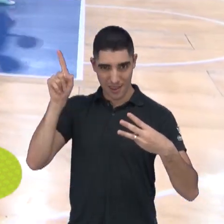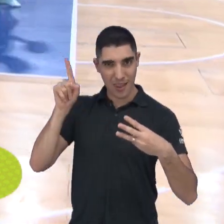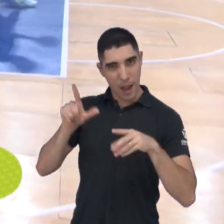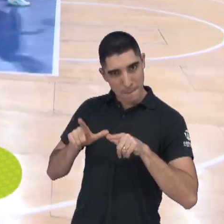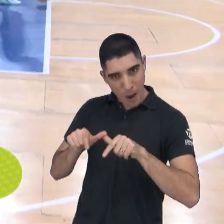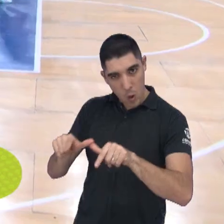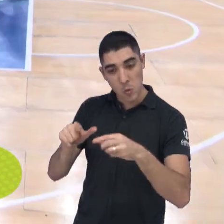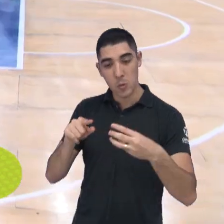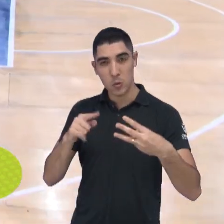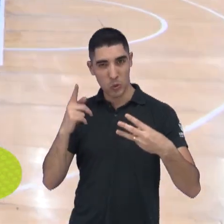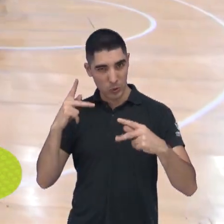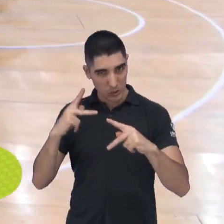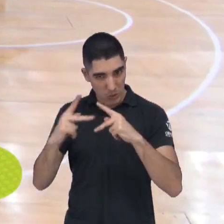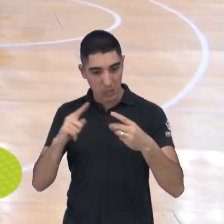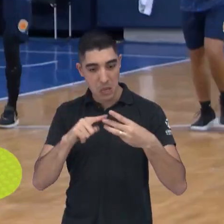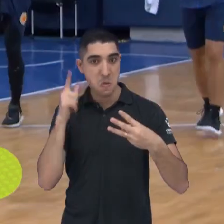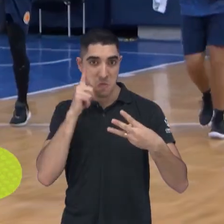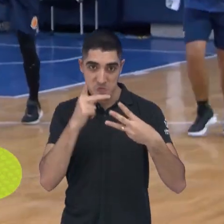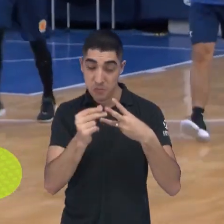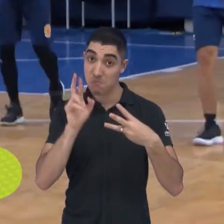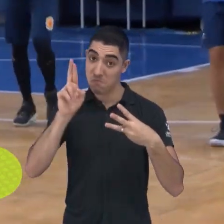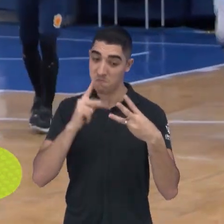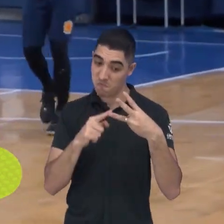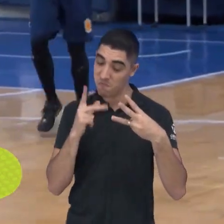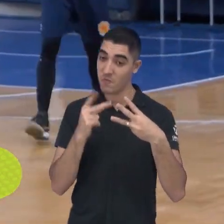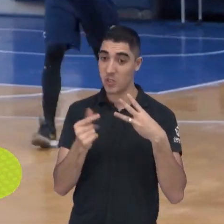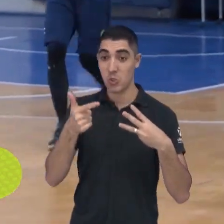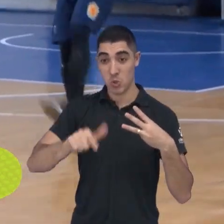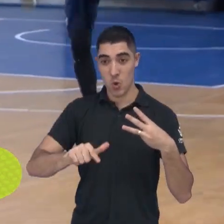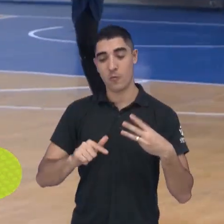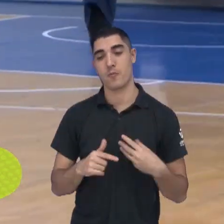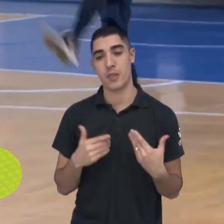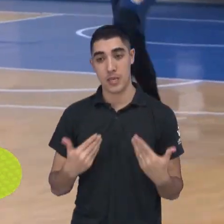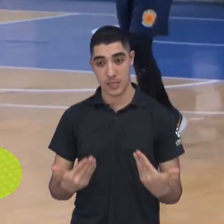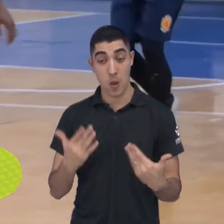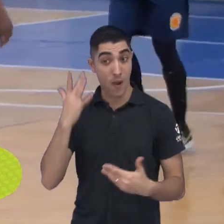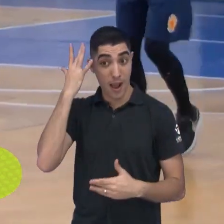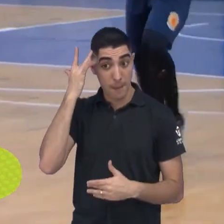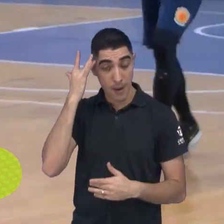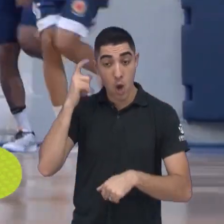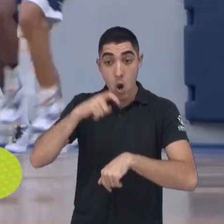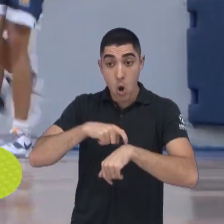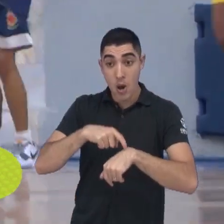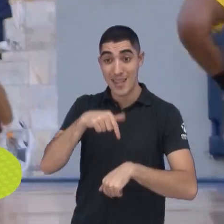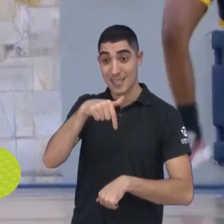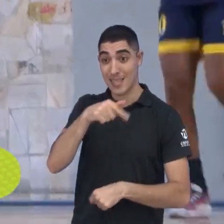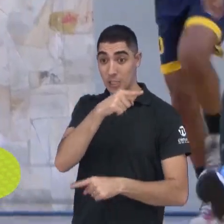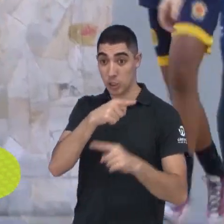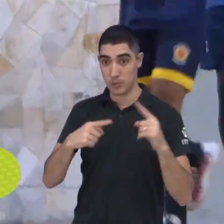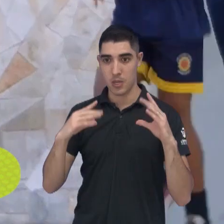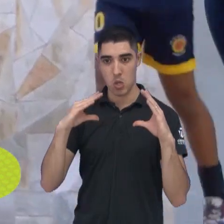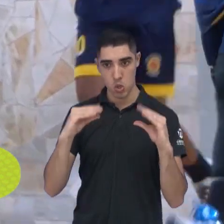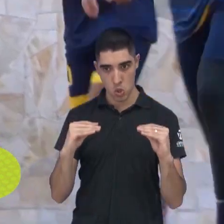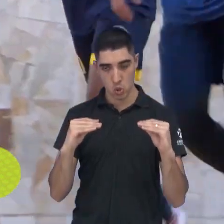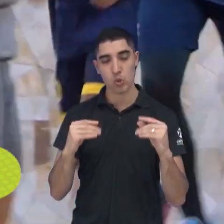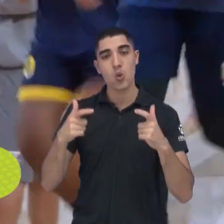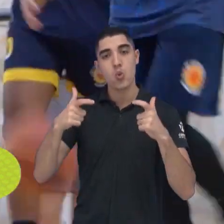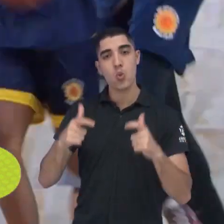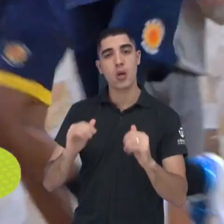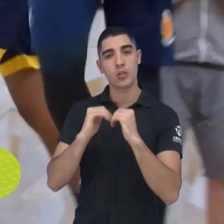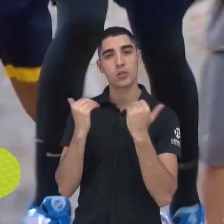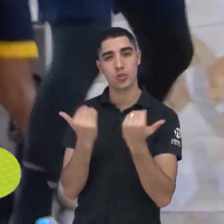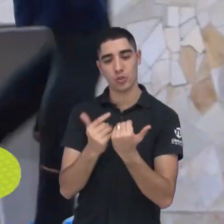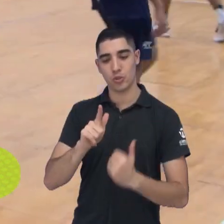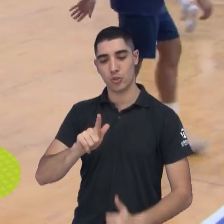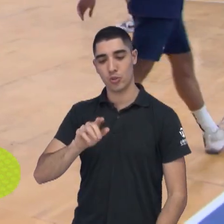de Pressão em Bauru. A partida contra o Osasco, repito, é amanhã, 7h30 da noite, no ginásio Jodesico